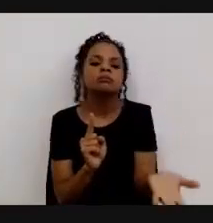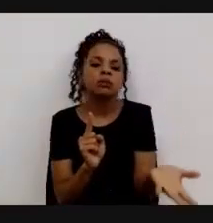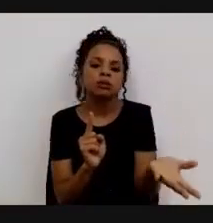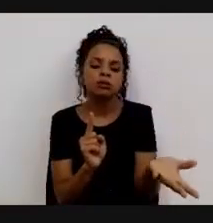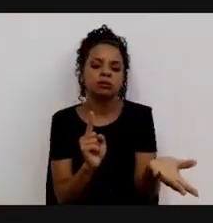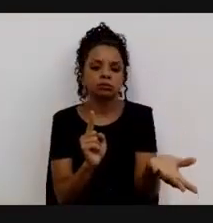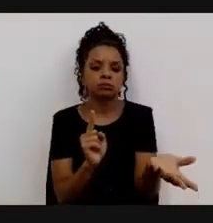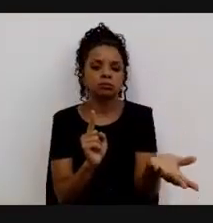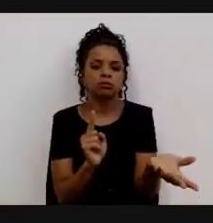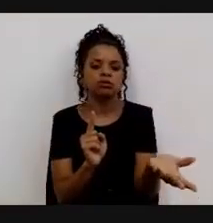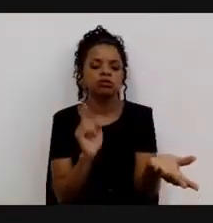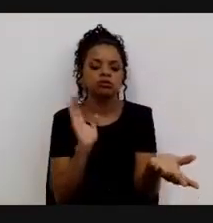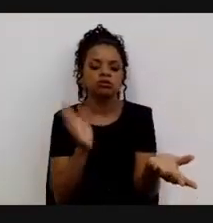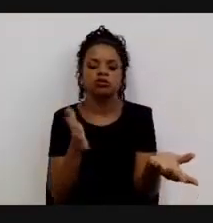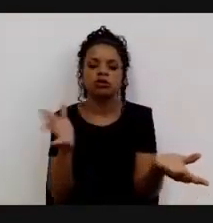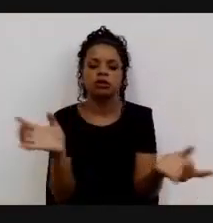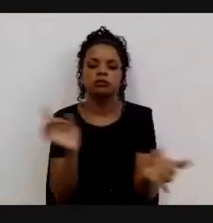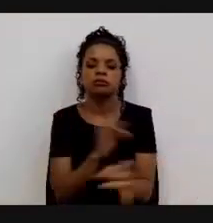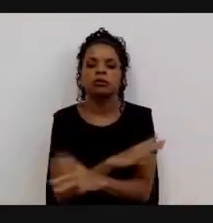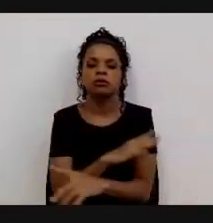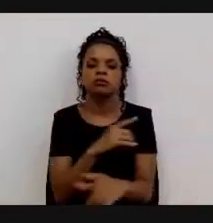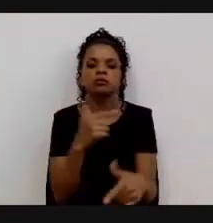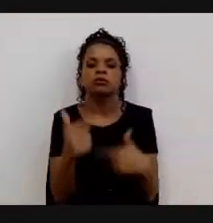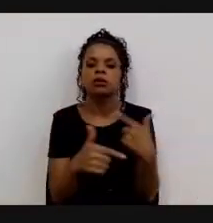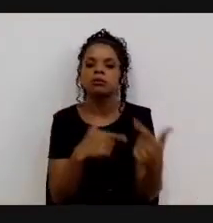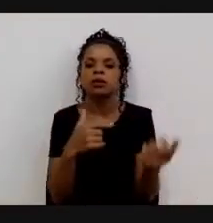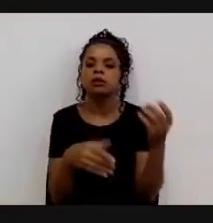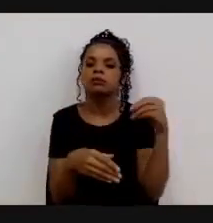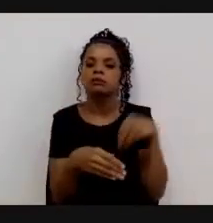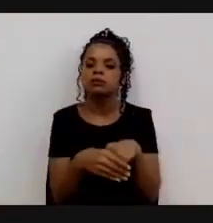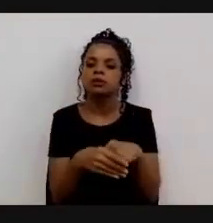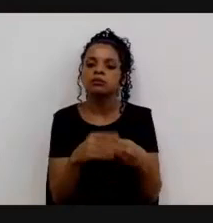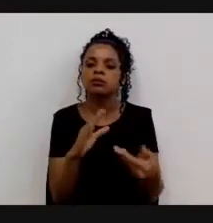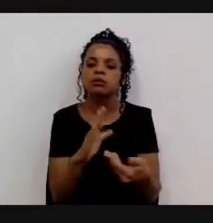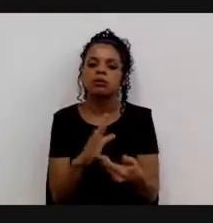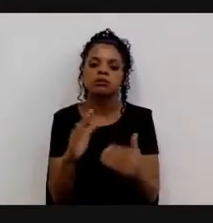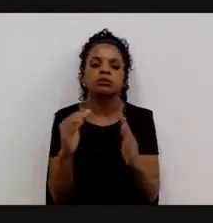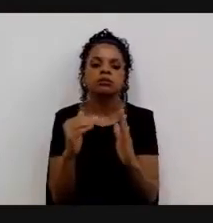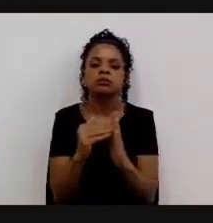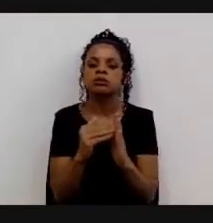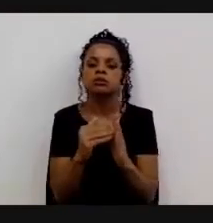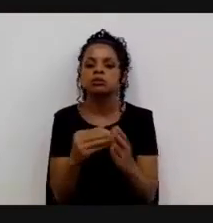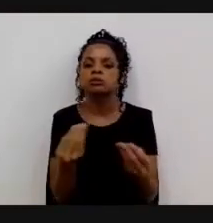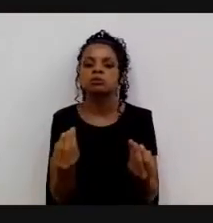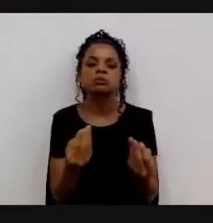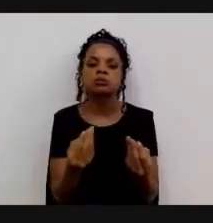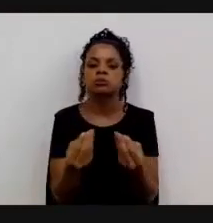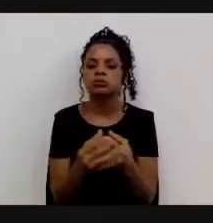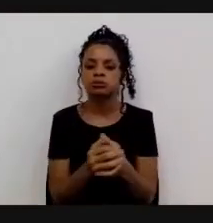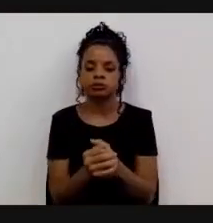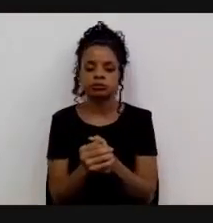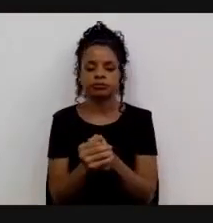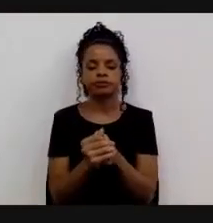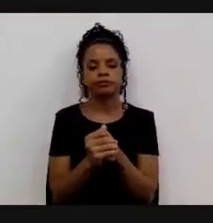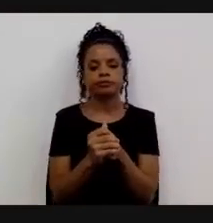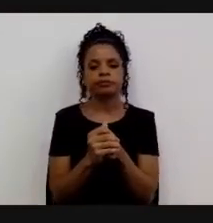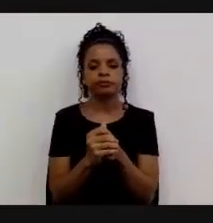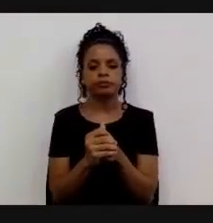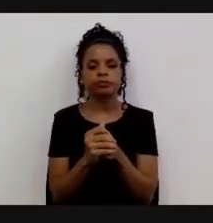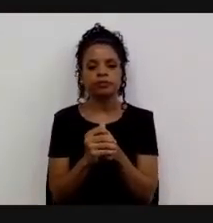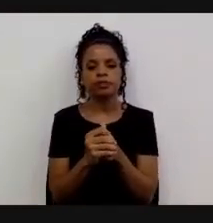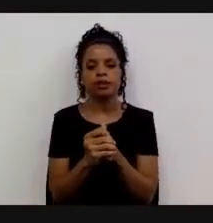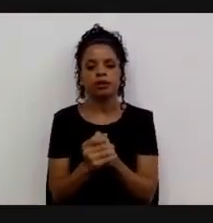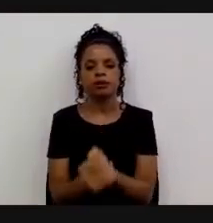a lei a política, quando elas já estão lá dentro daquela estrutura política estruturada? Então, esse